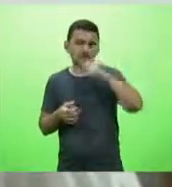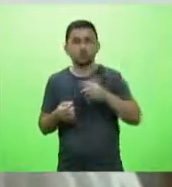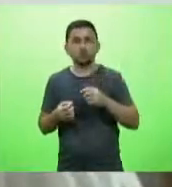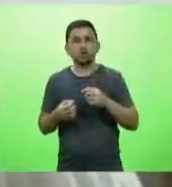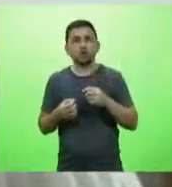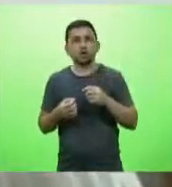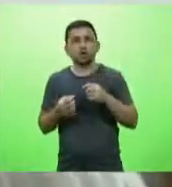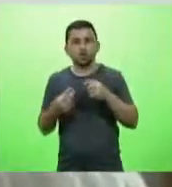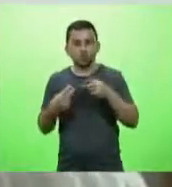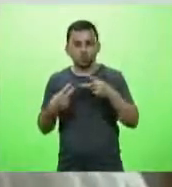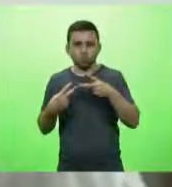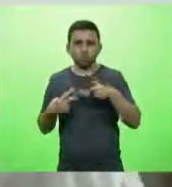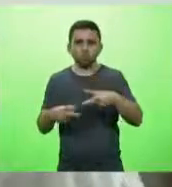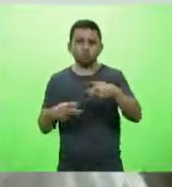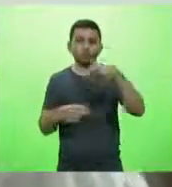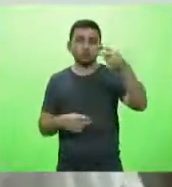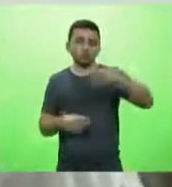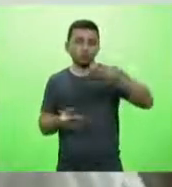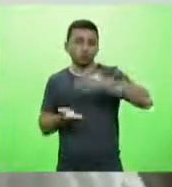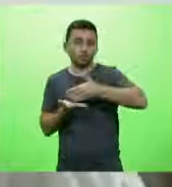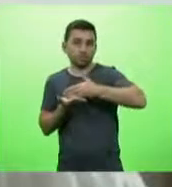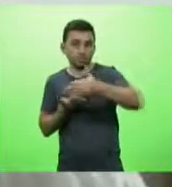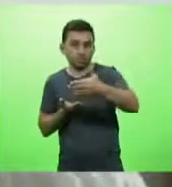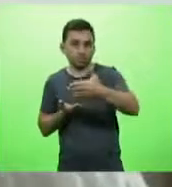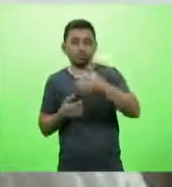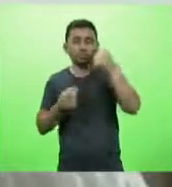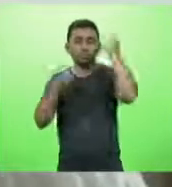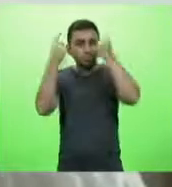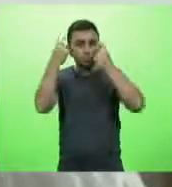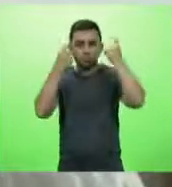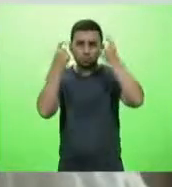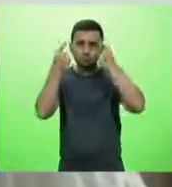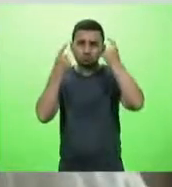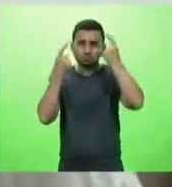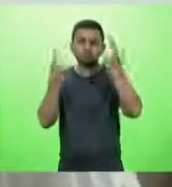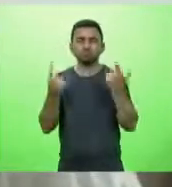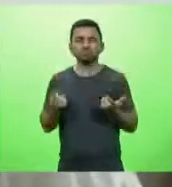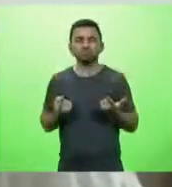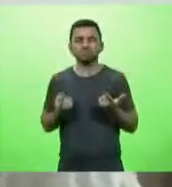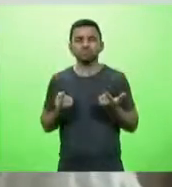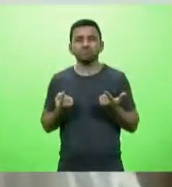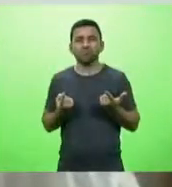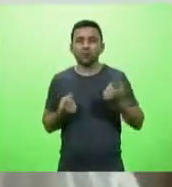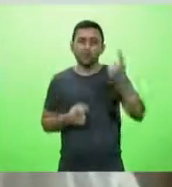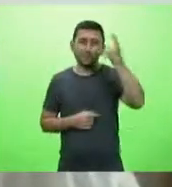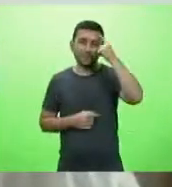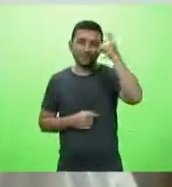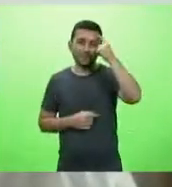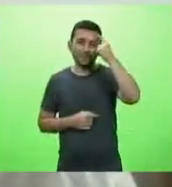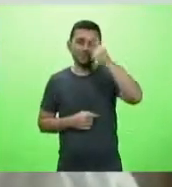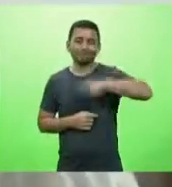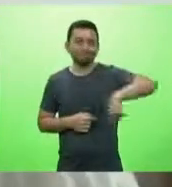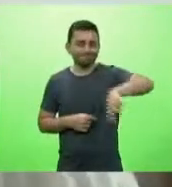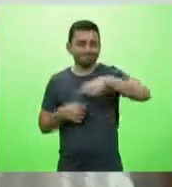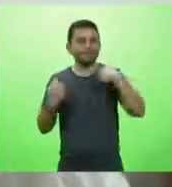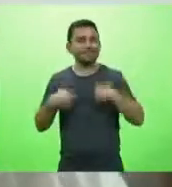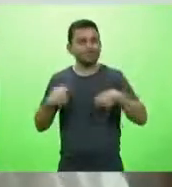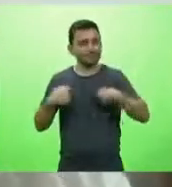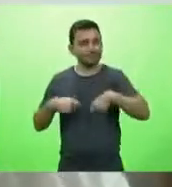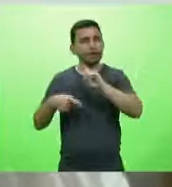a segunda edição. Isso é bastante preocupante, penso que nós vamos precisar ter um